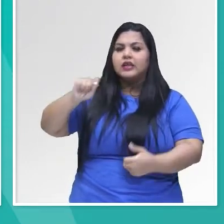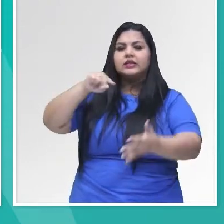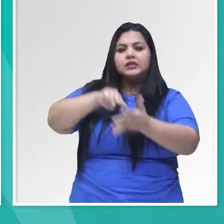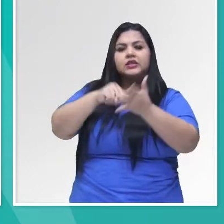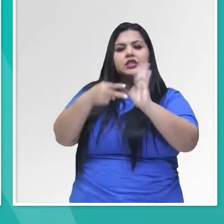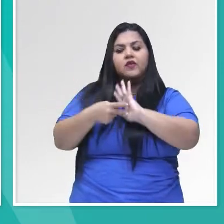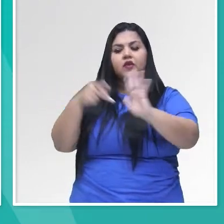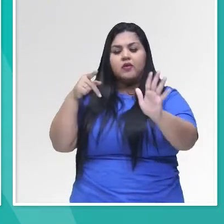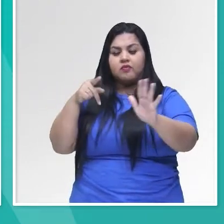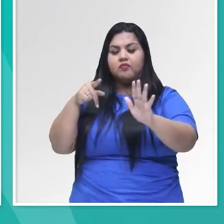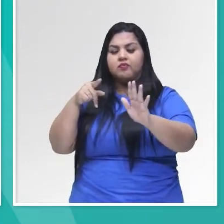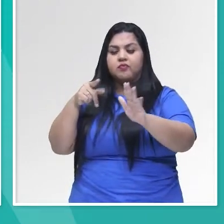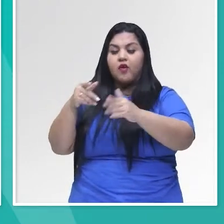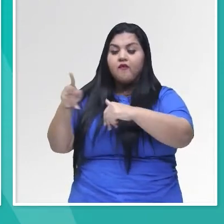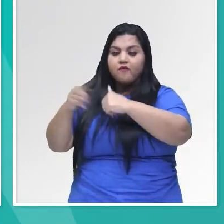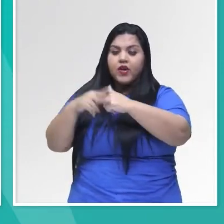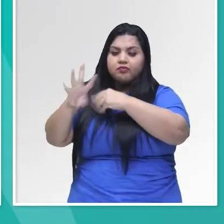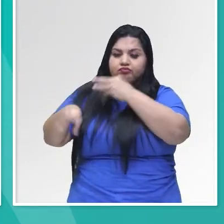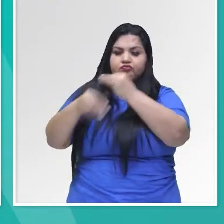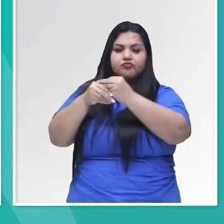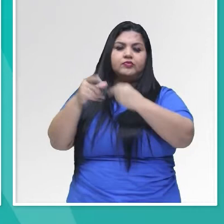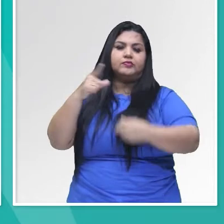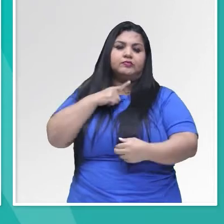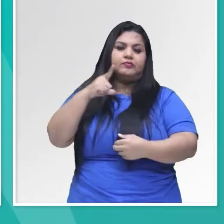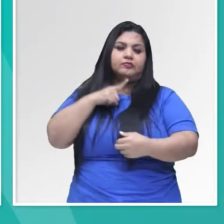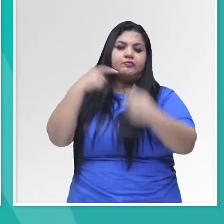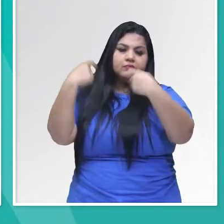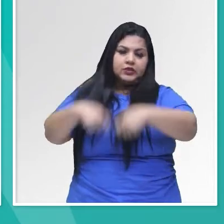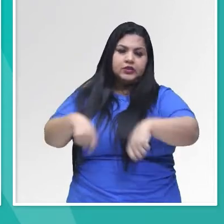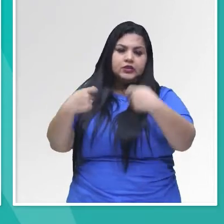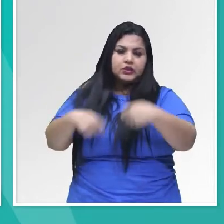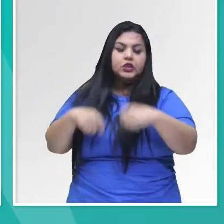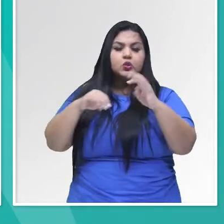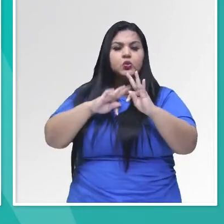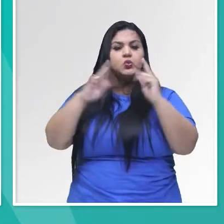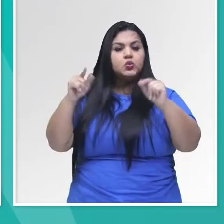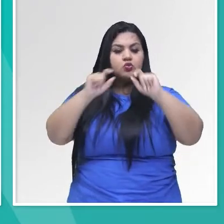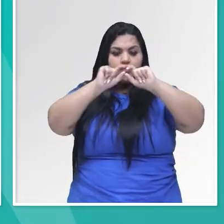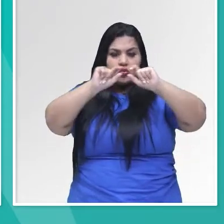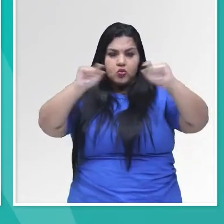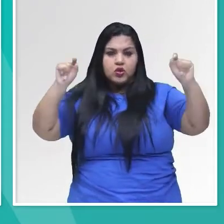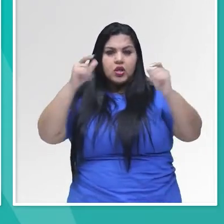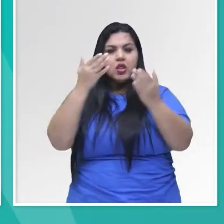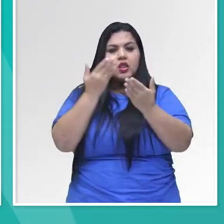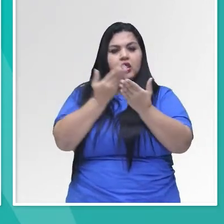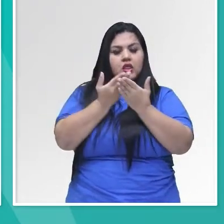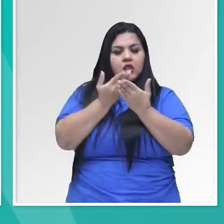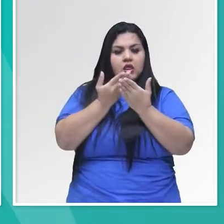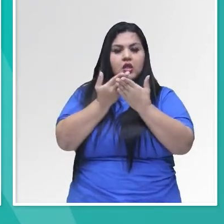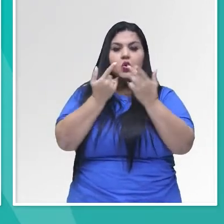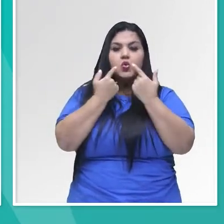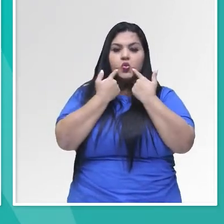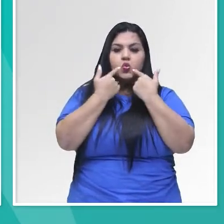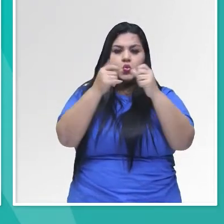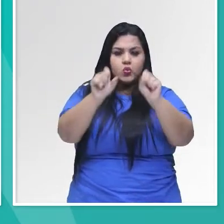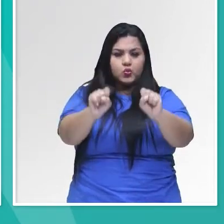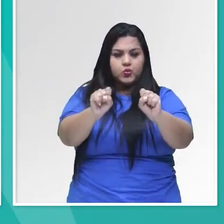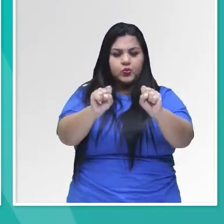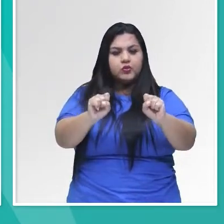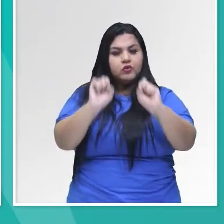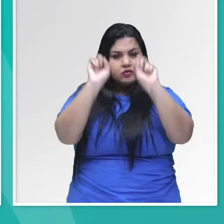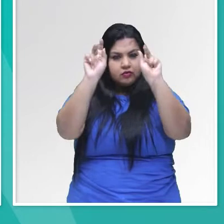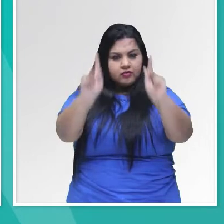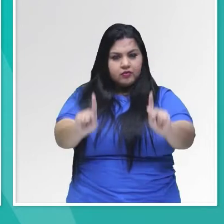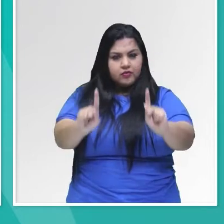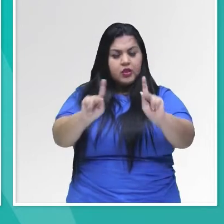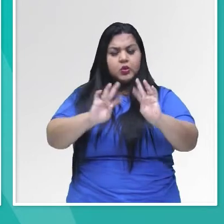pede um complemento. E é o que está acontecendo aí. Tudo isso aí são estudos linguísticos, tá